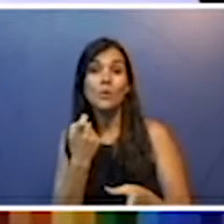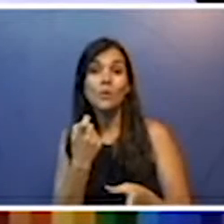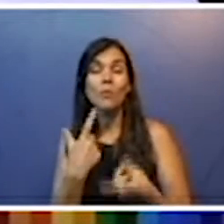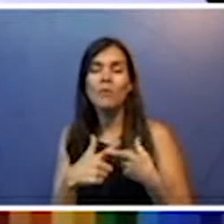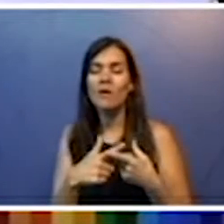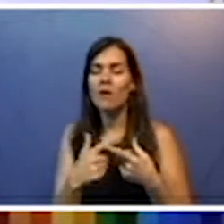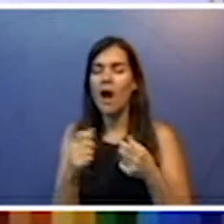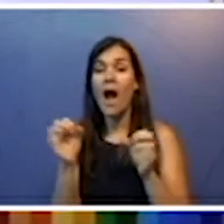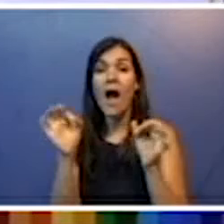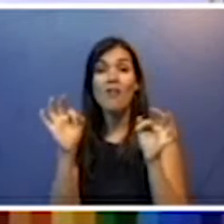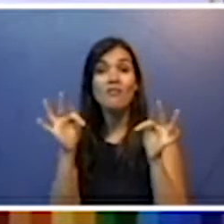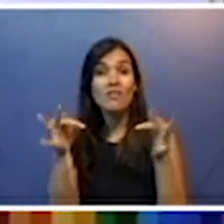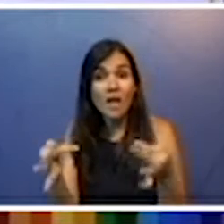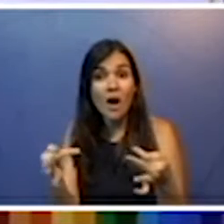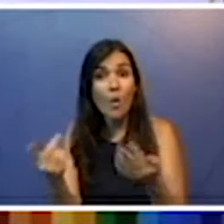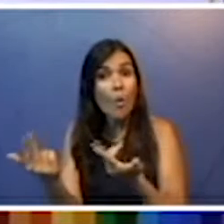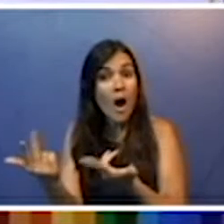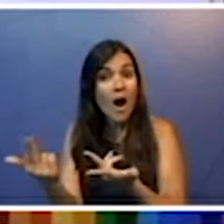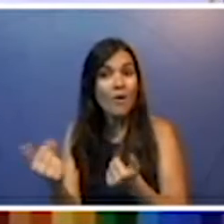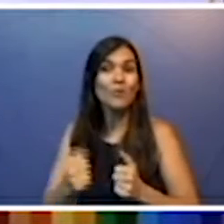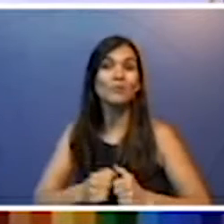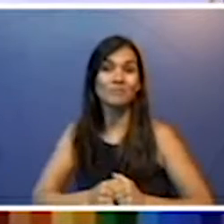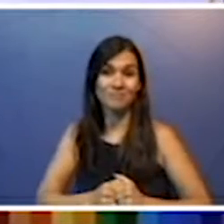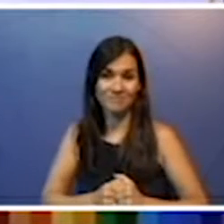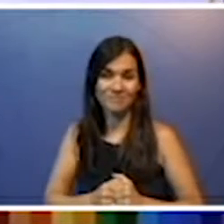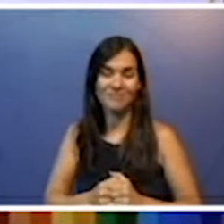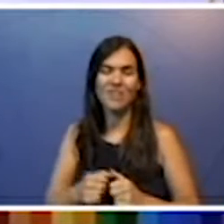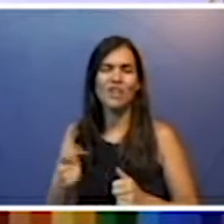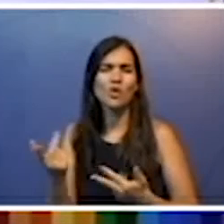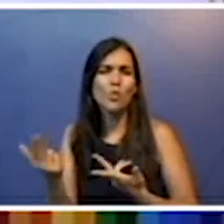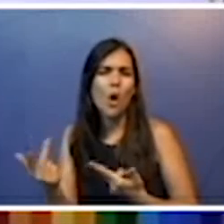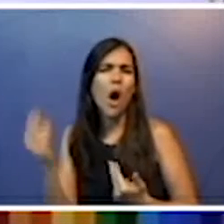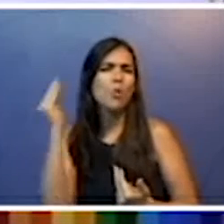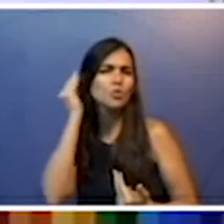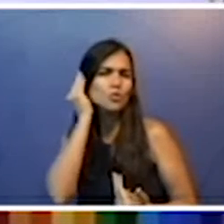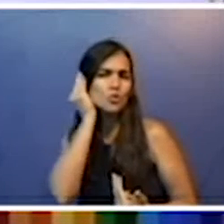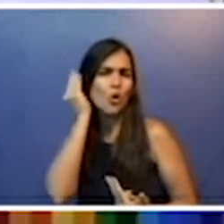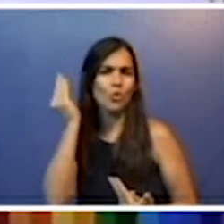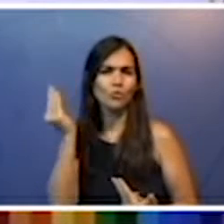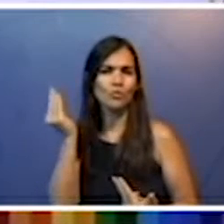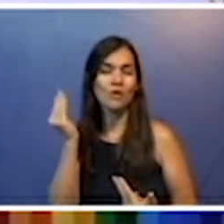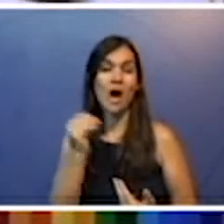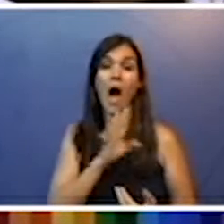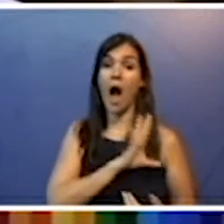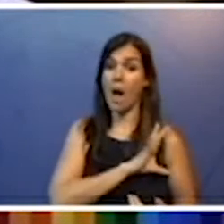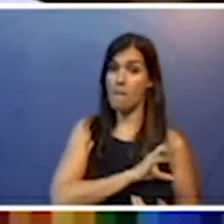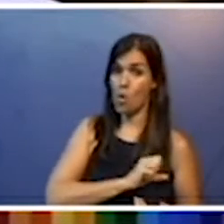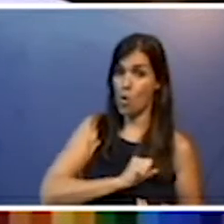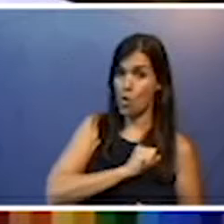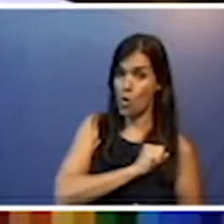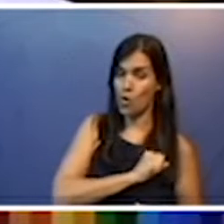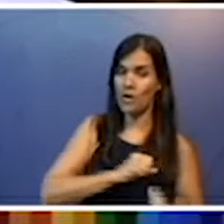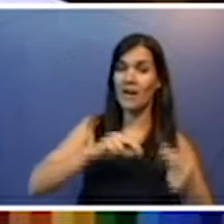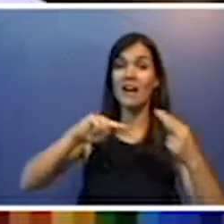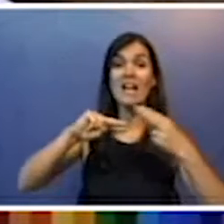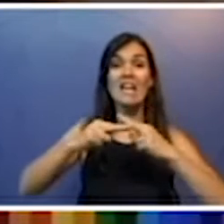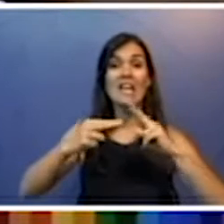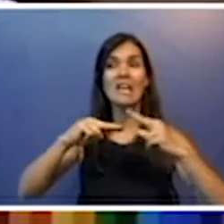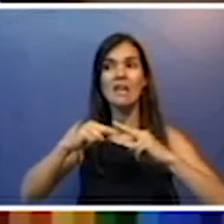terminar igualzinho a palavra mão, amor, com o mesmo som. Então, amor rima